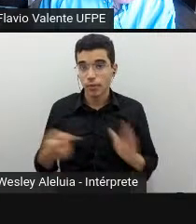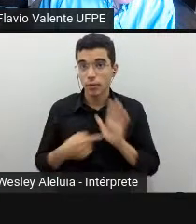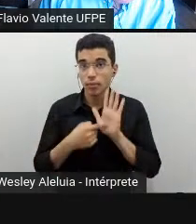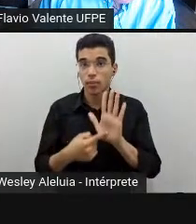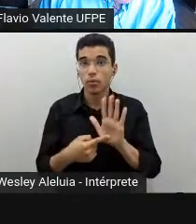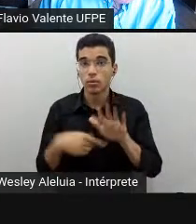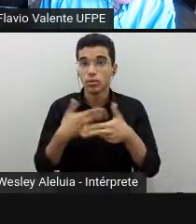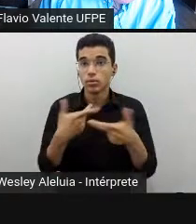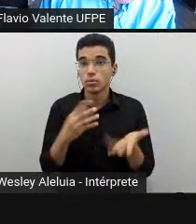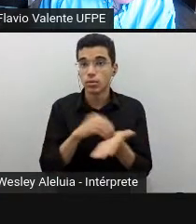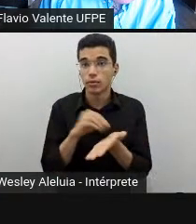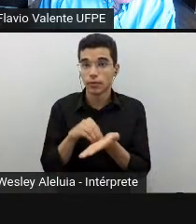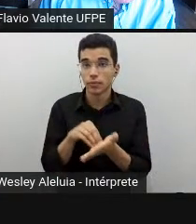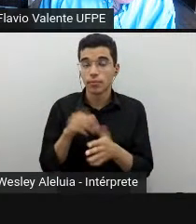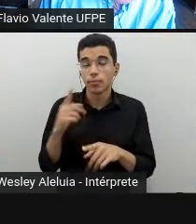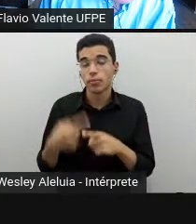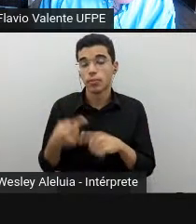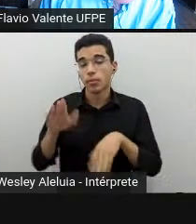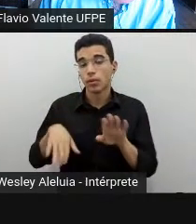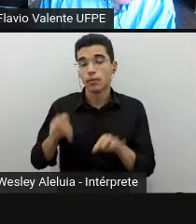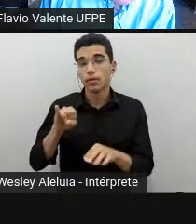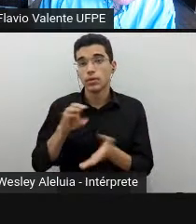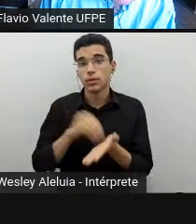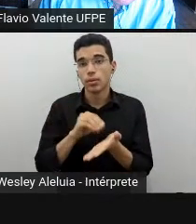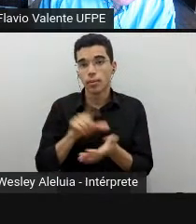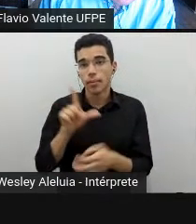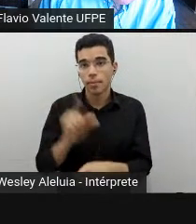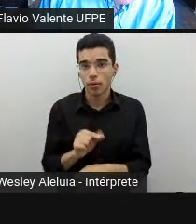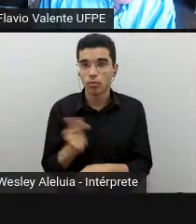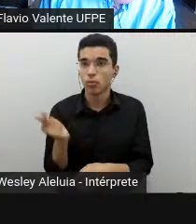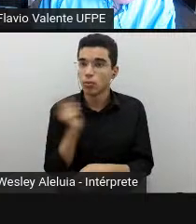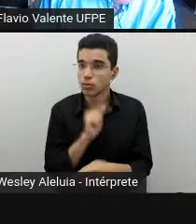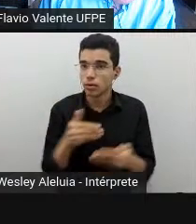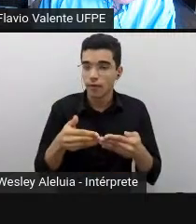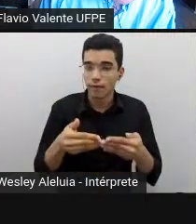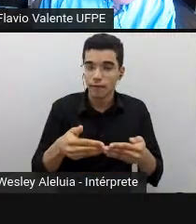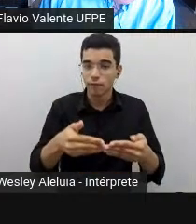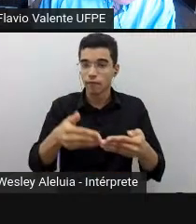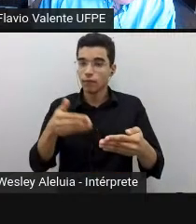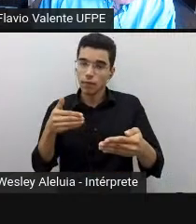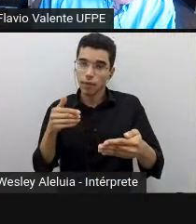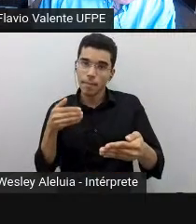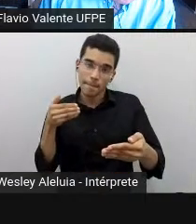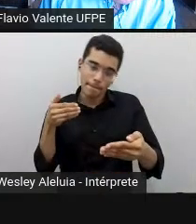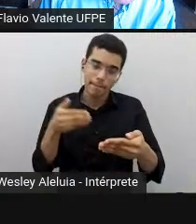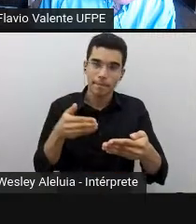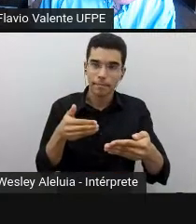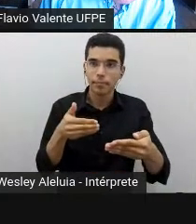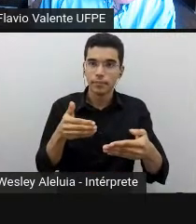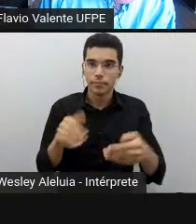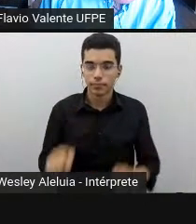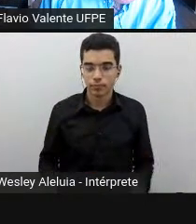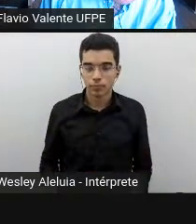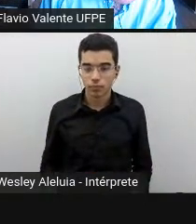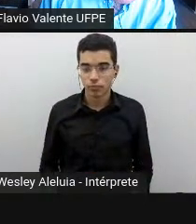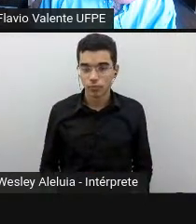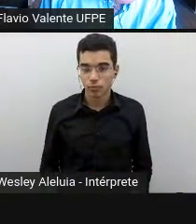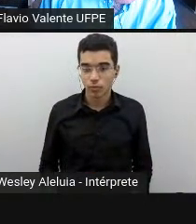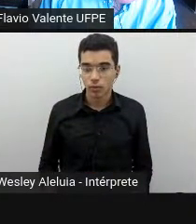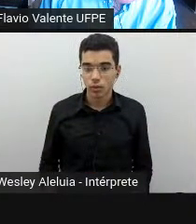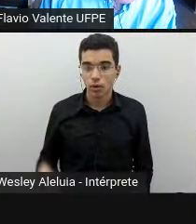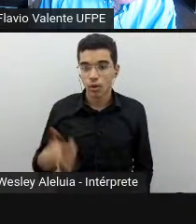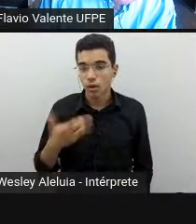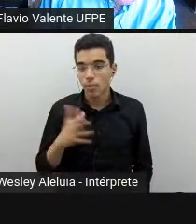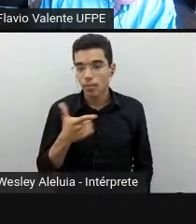gente tivesse menos lacunas, teria havido menos retrocessos. A partir de 2015, em particular a partir de 2016, as medidas adotadas